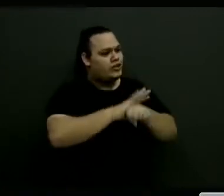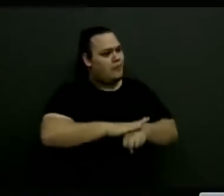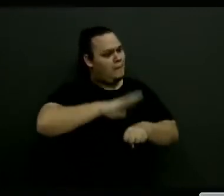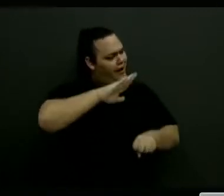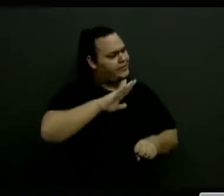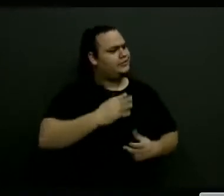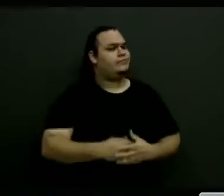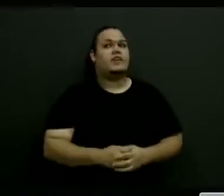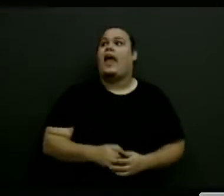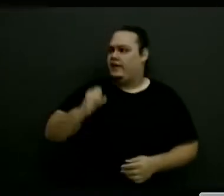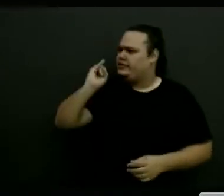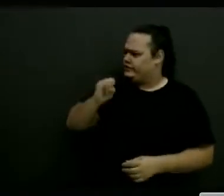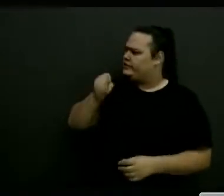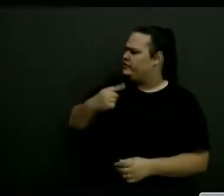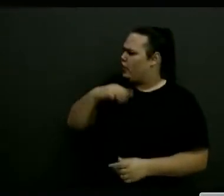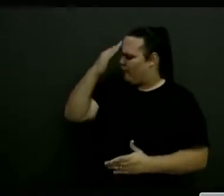Sim, eu creio.